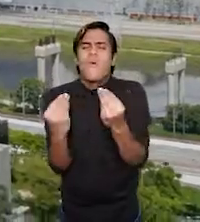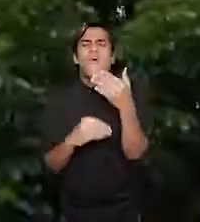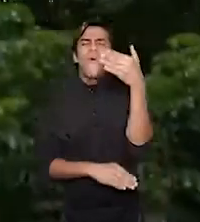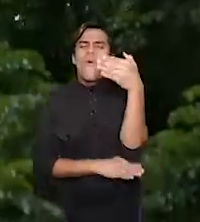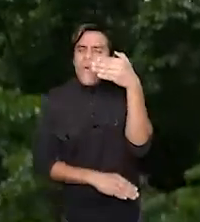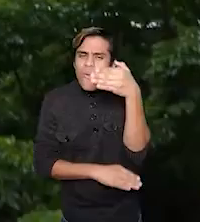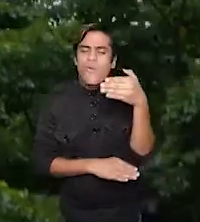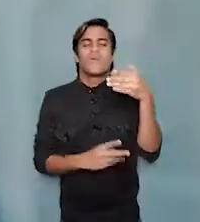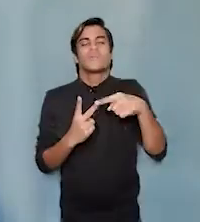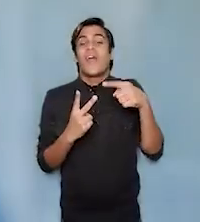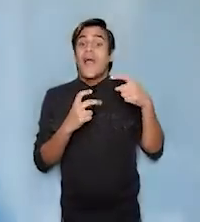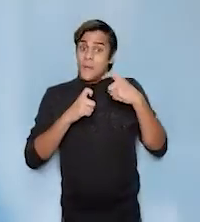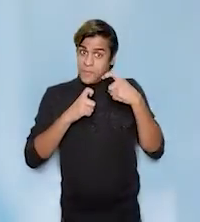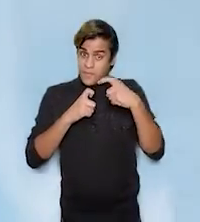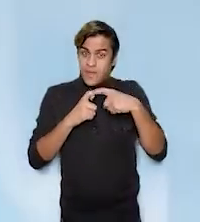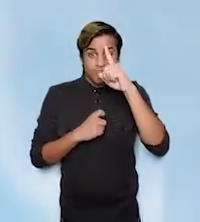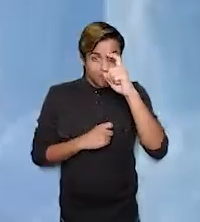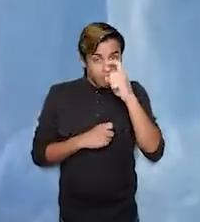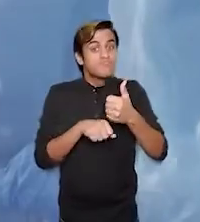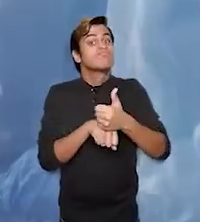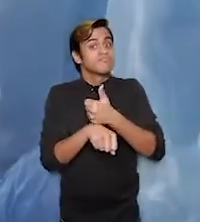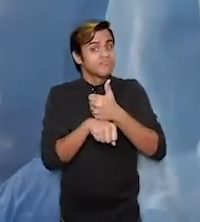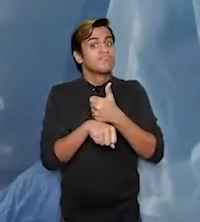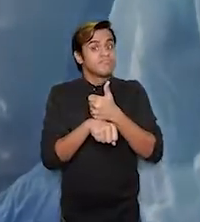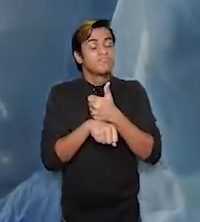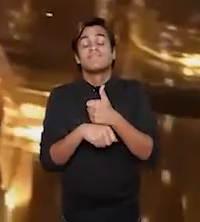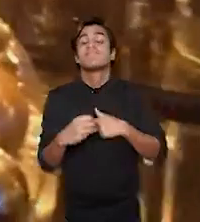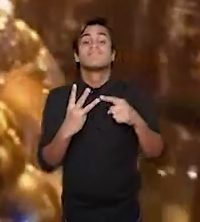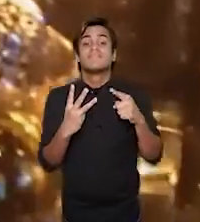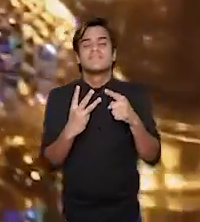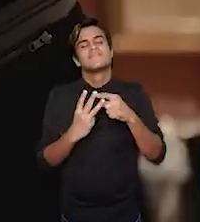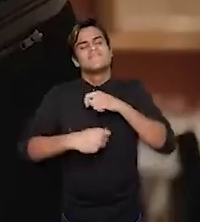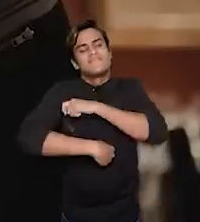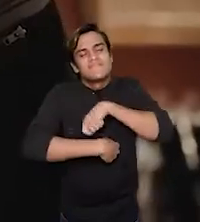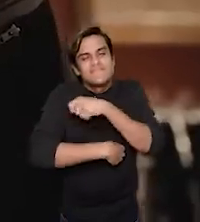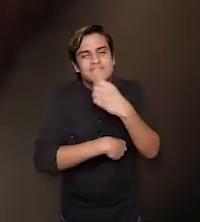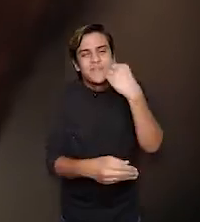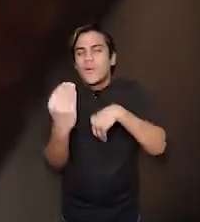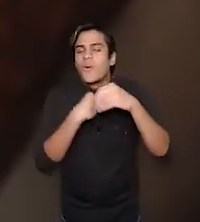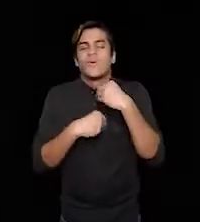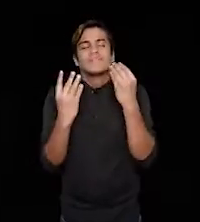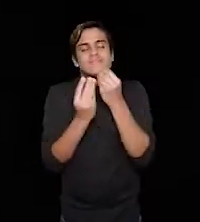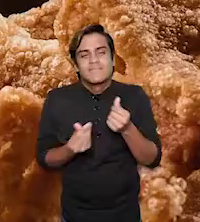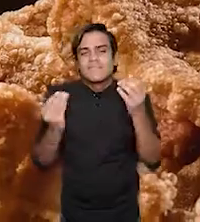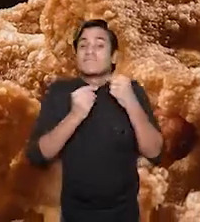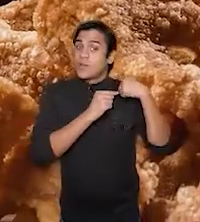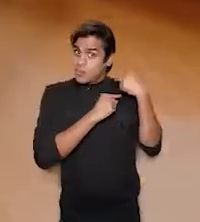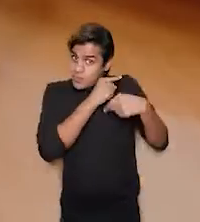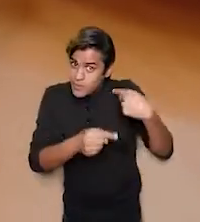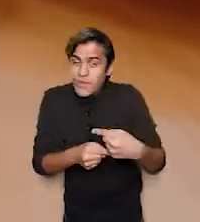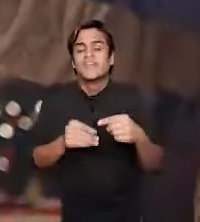internacionais de hotéis, serviços médico-hospitalares de excelência e uma gastronomia que esbanja sabores,